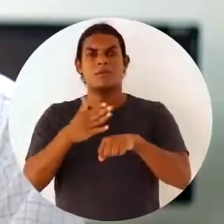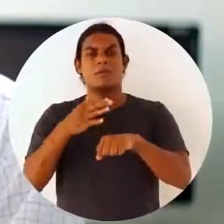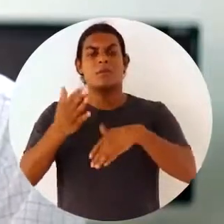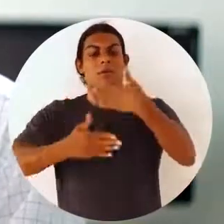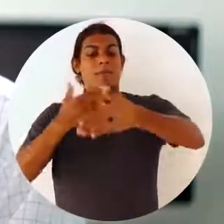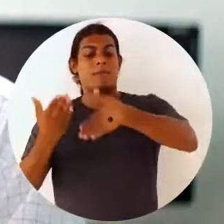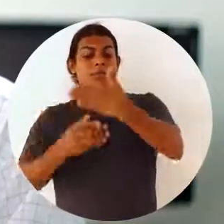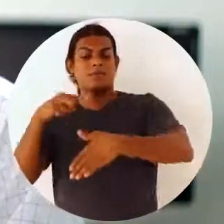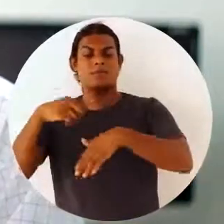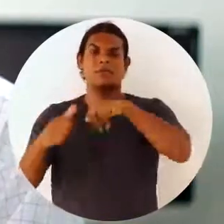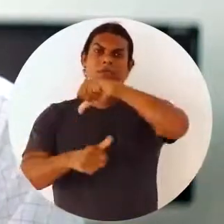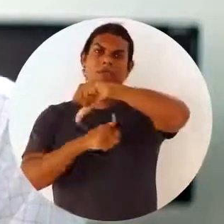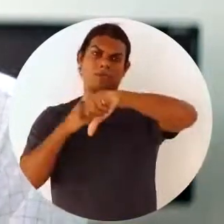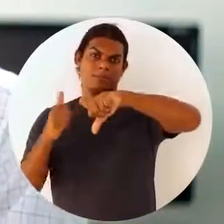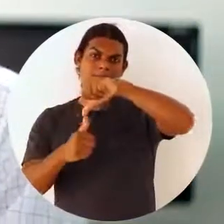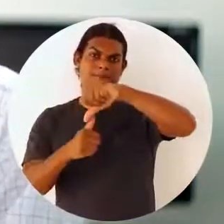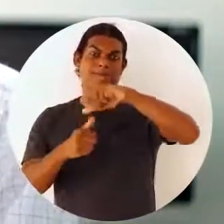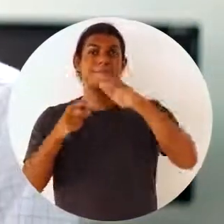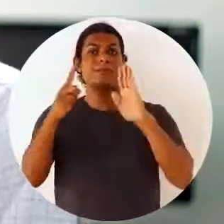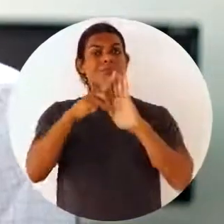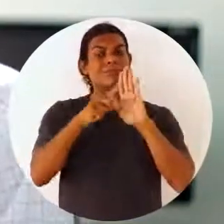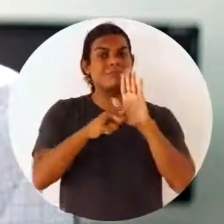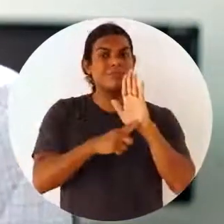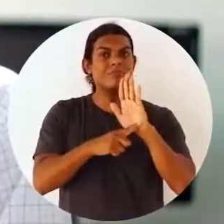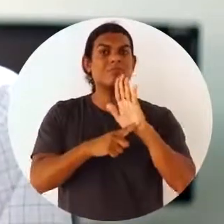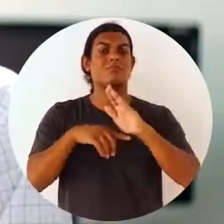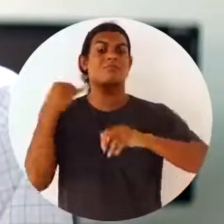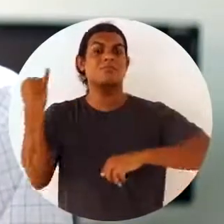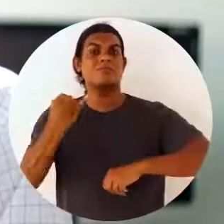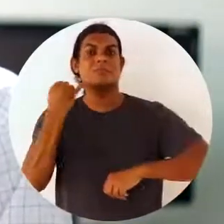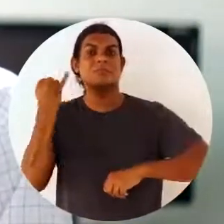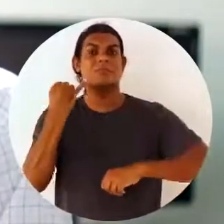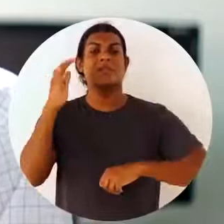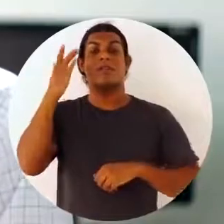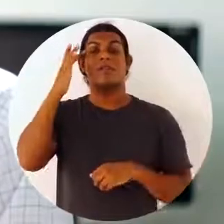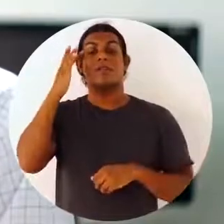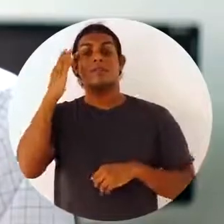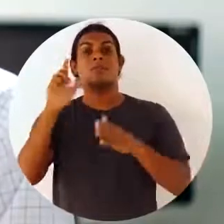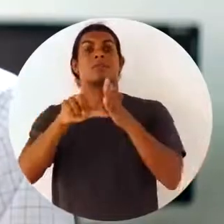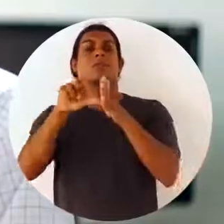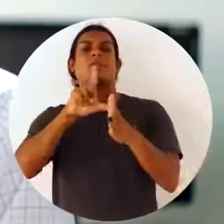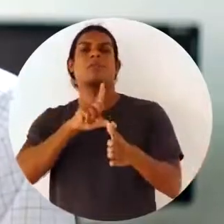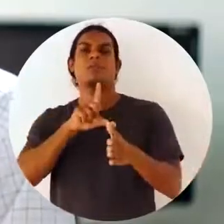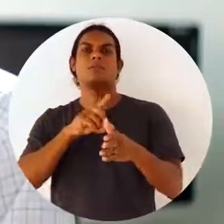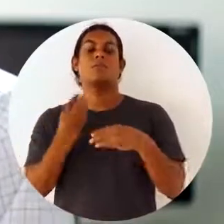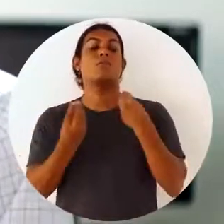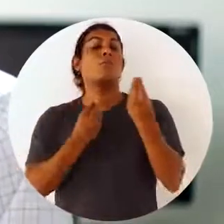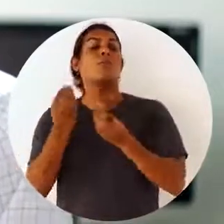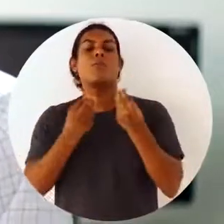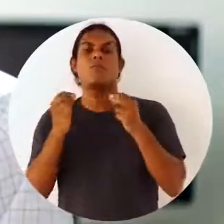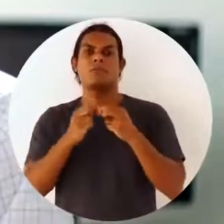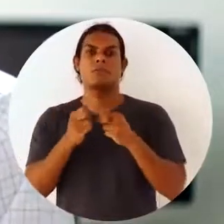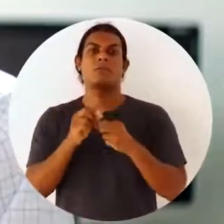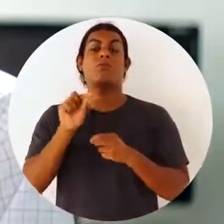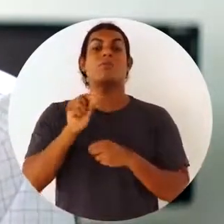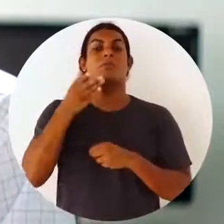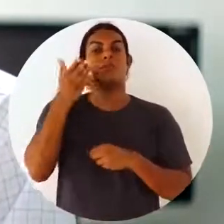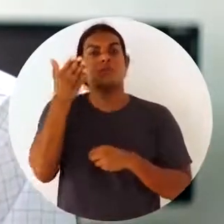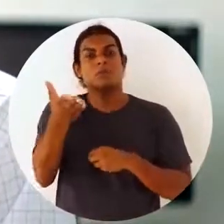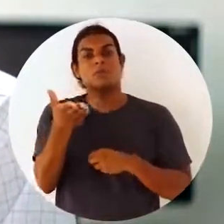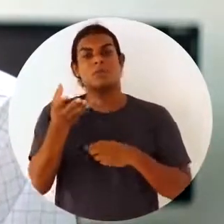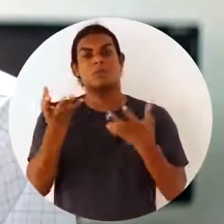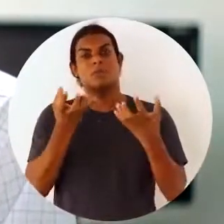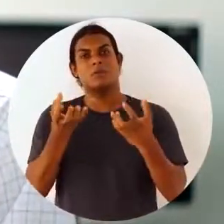mudança. Então, o planejamento consiste em eu pensar primeiro o que é que eu vou mudar, eu definir meu objetivo dessa mudança, o que é que se quer